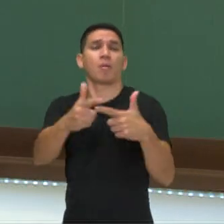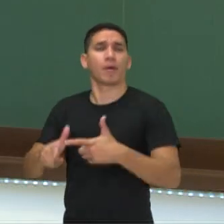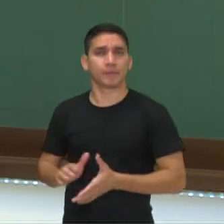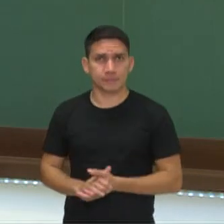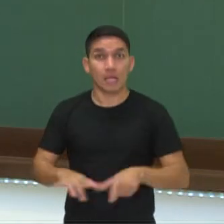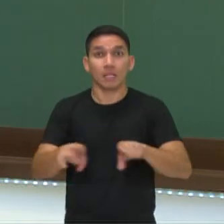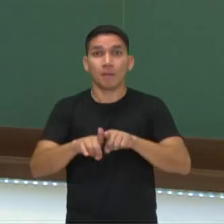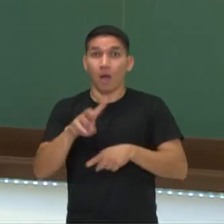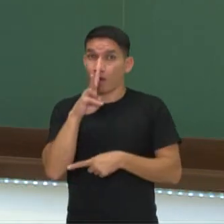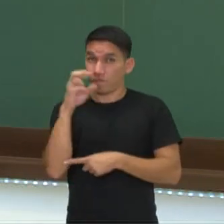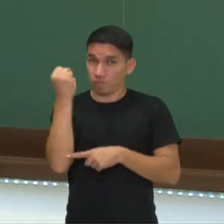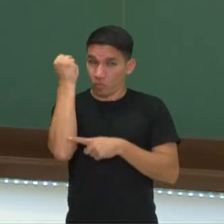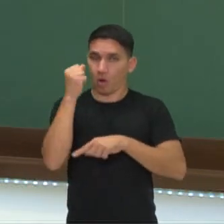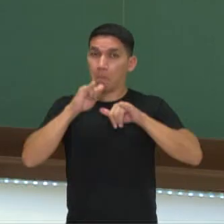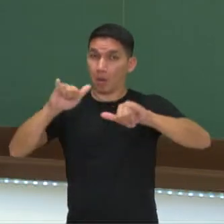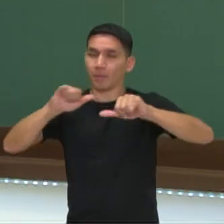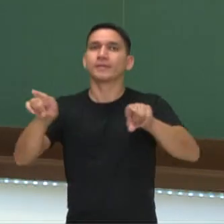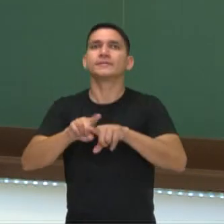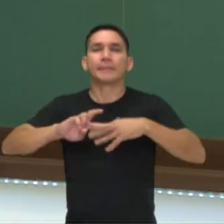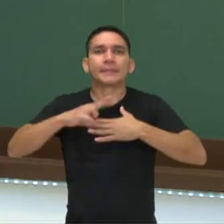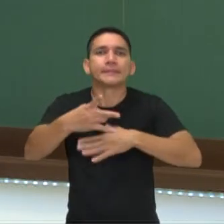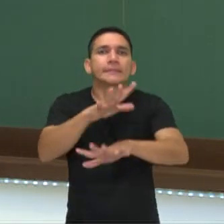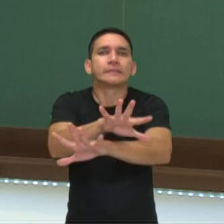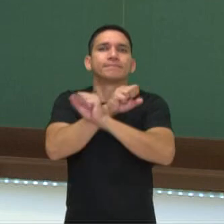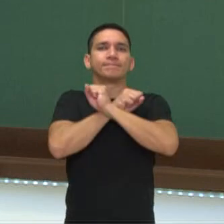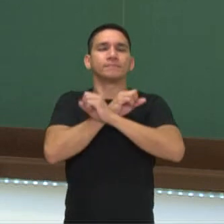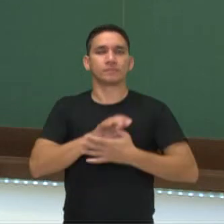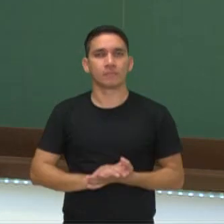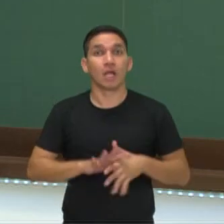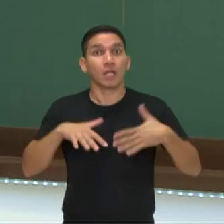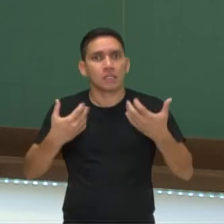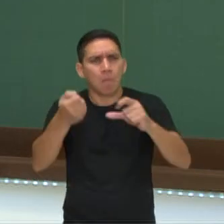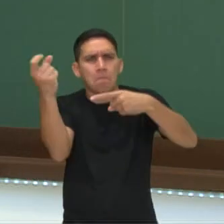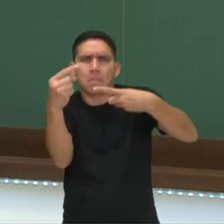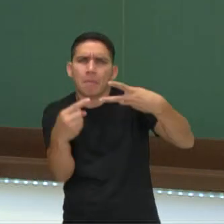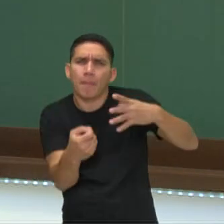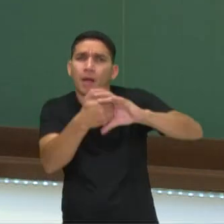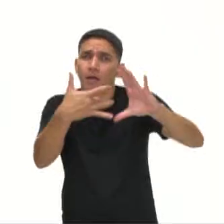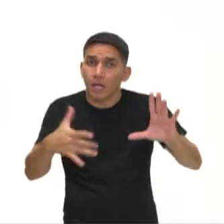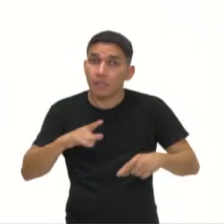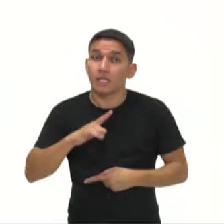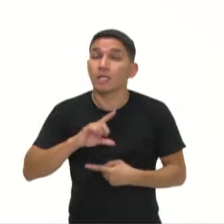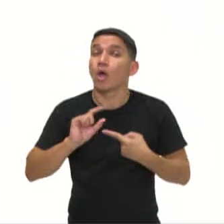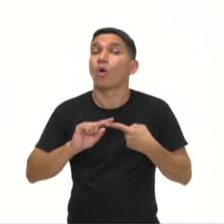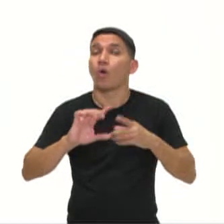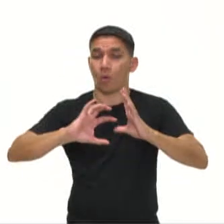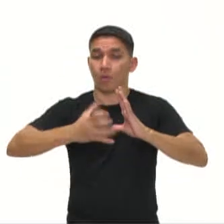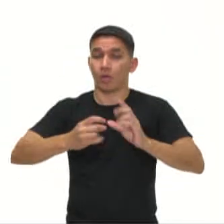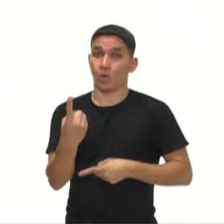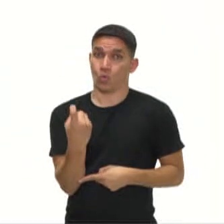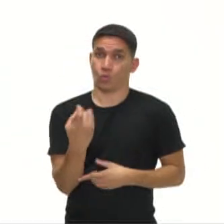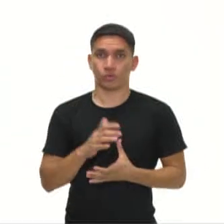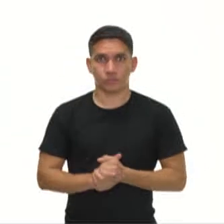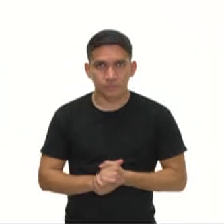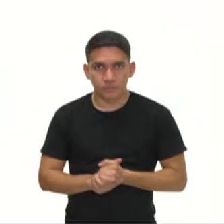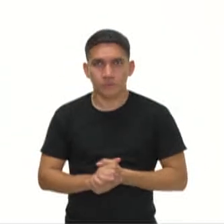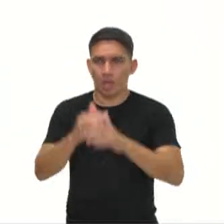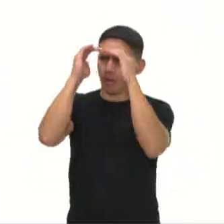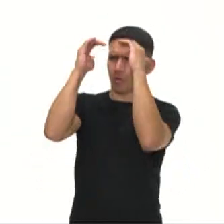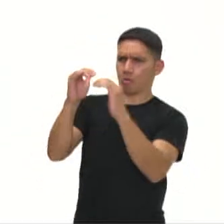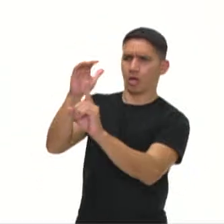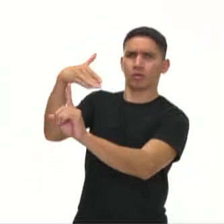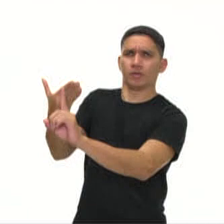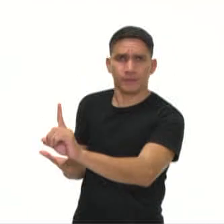e, consequentemente, censura. Além dessas características, você tem como, por exemplo, partido único, culto ao